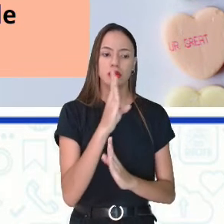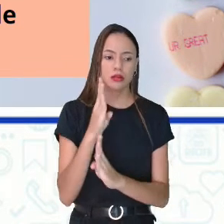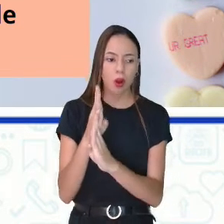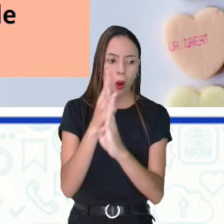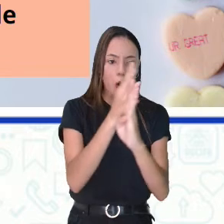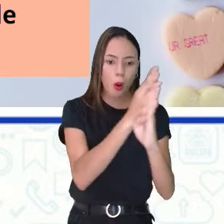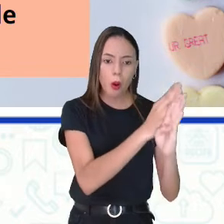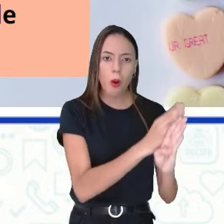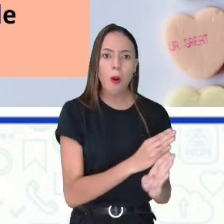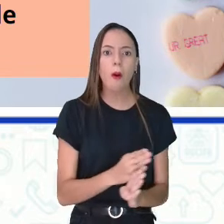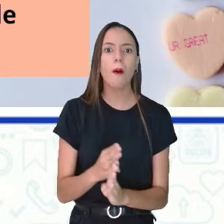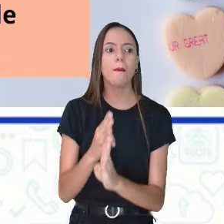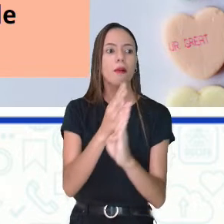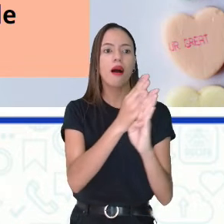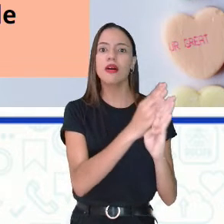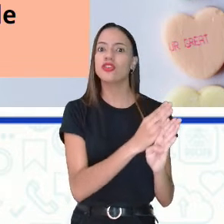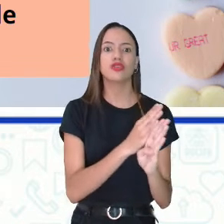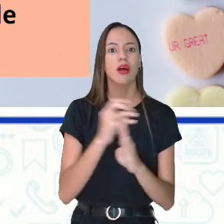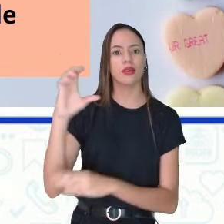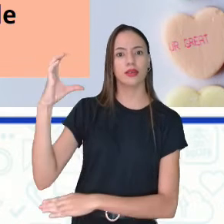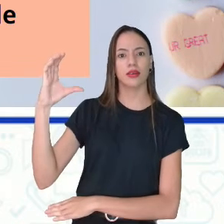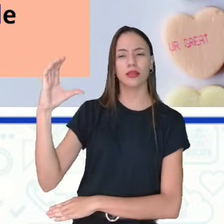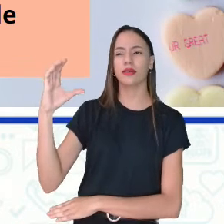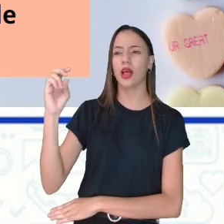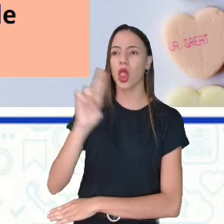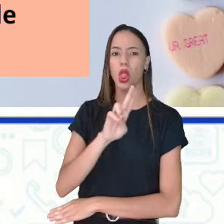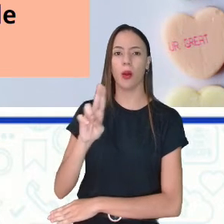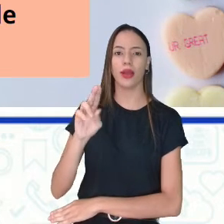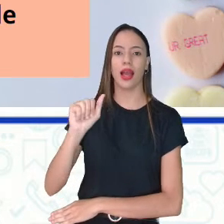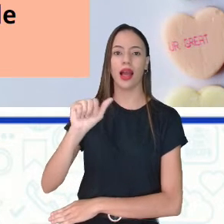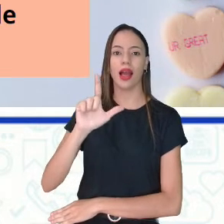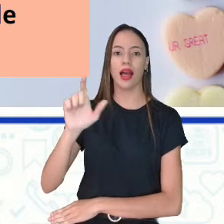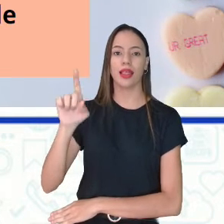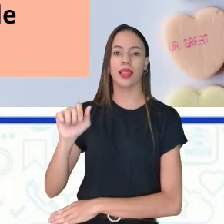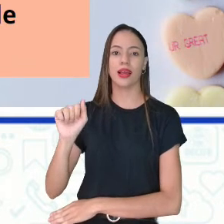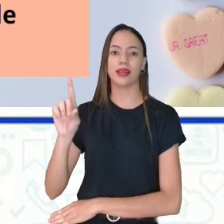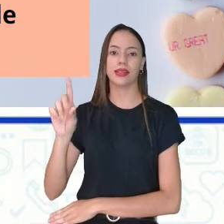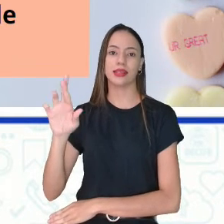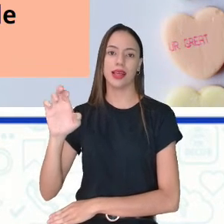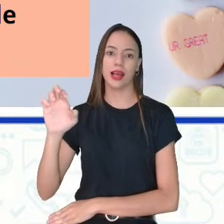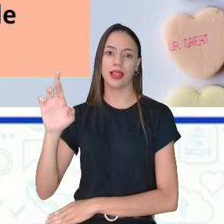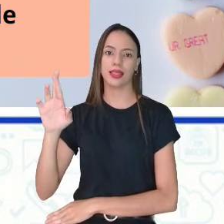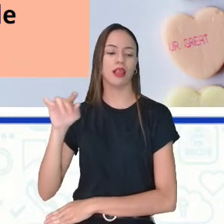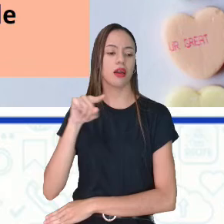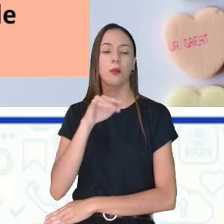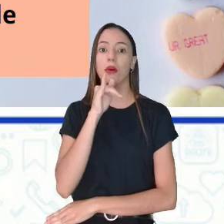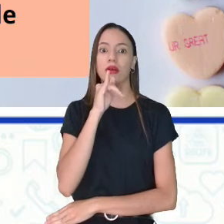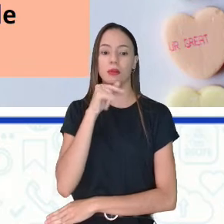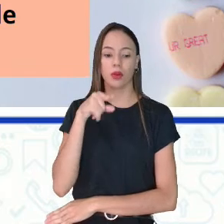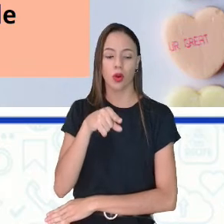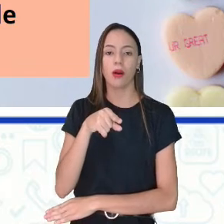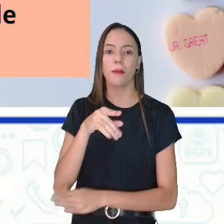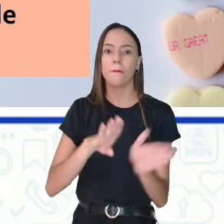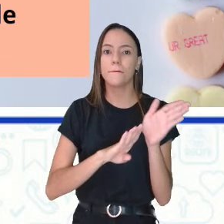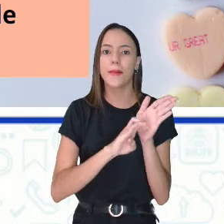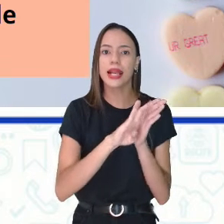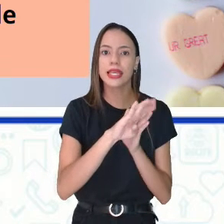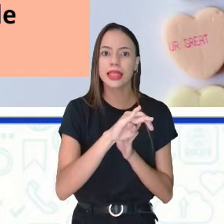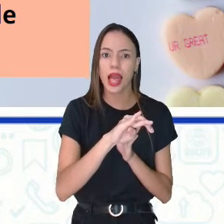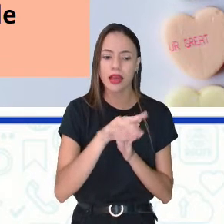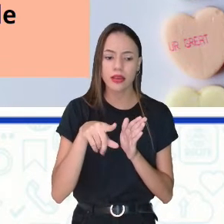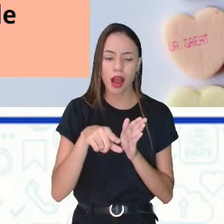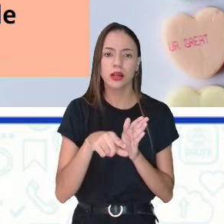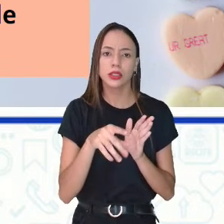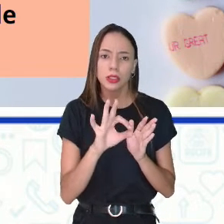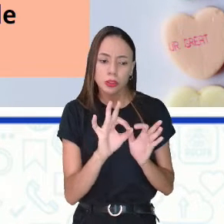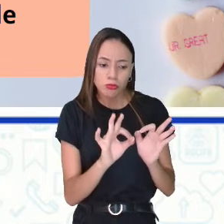científicas. Alexander Fleming, acho que é isso, gente, que cultivava bactérias, por acaso percebeu